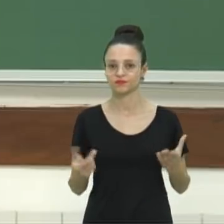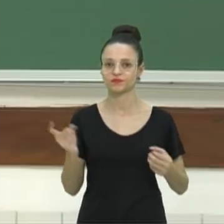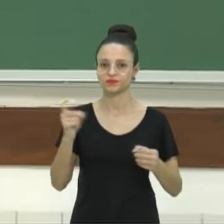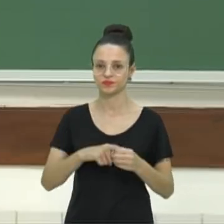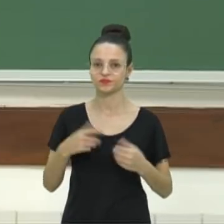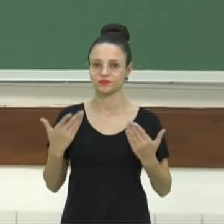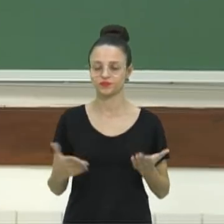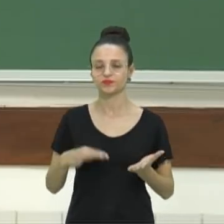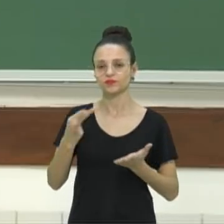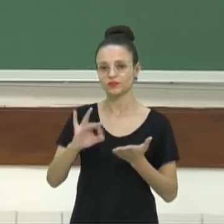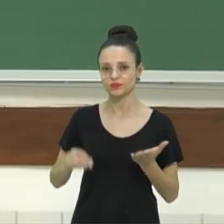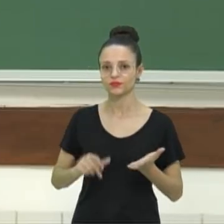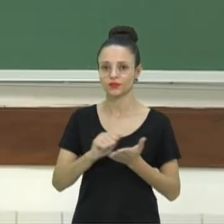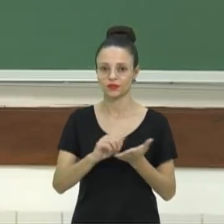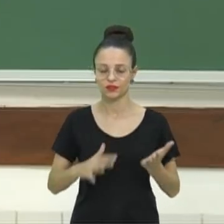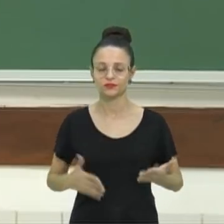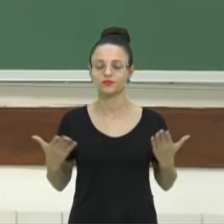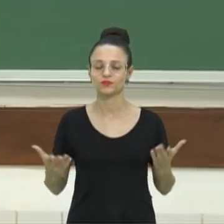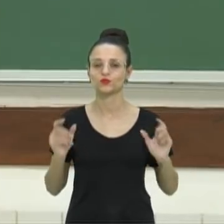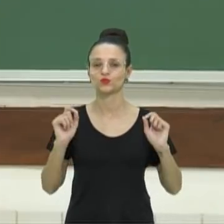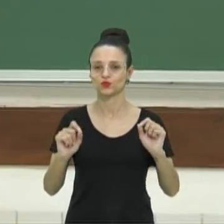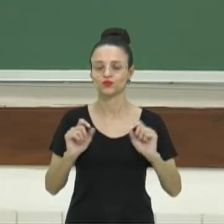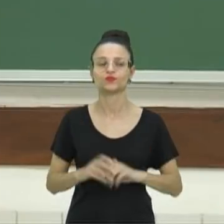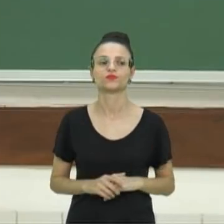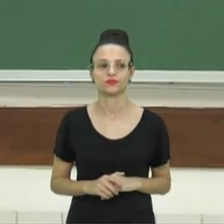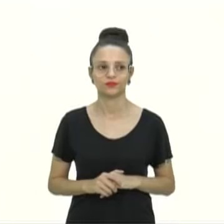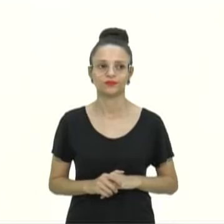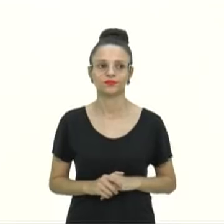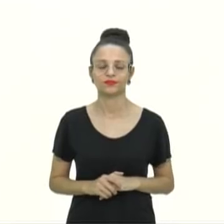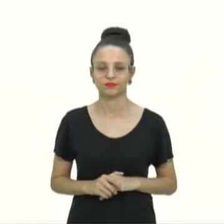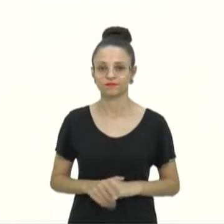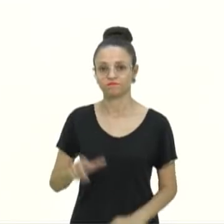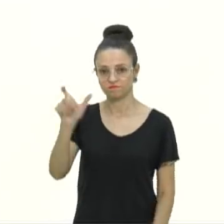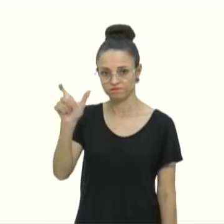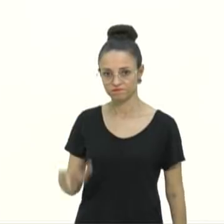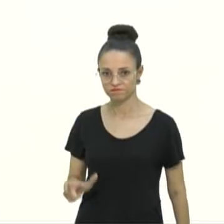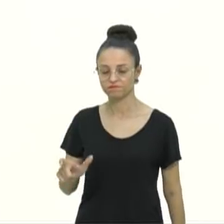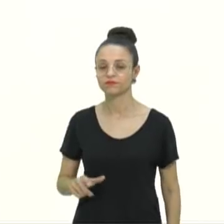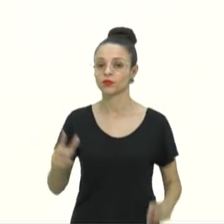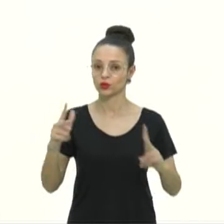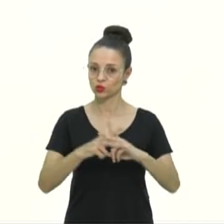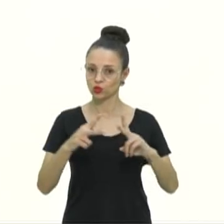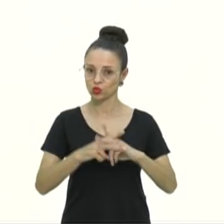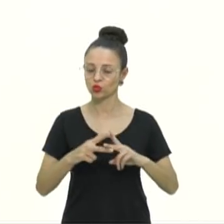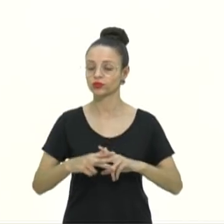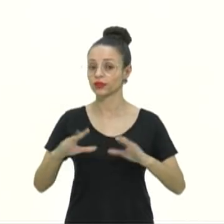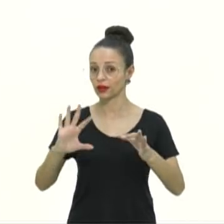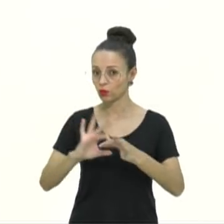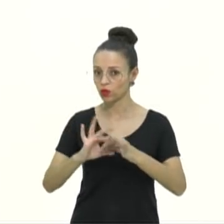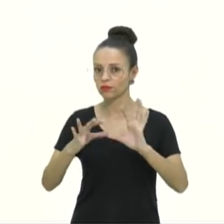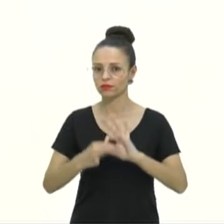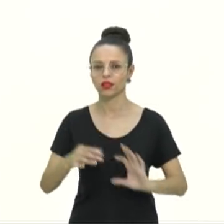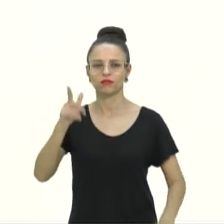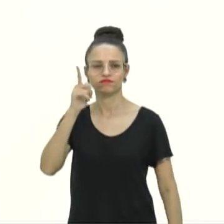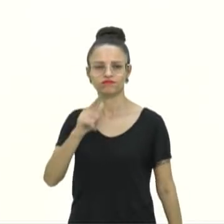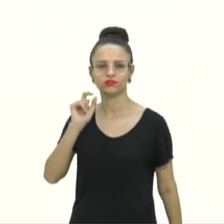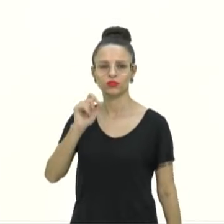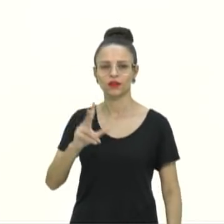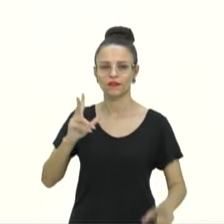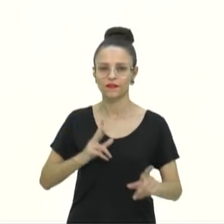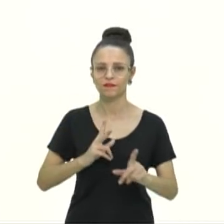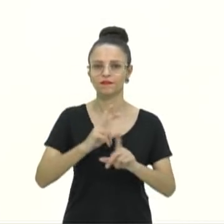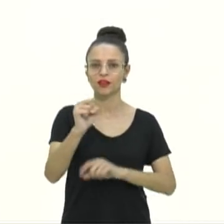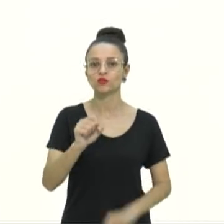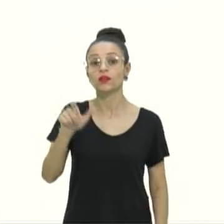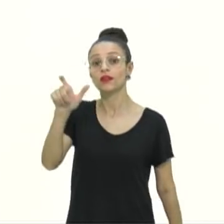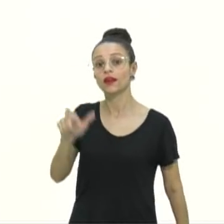Retornamos então, pessoal, com a correção do exercício, que era o quê? Para que um lutador no wrestling, dentro das Olimpíadas, seja considerado